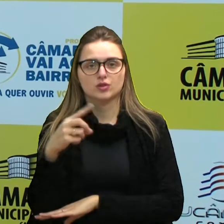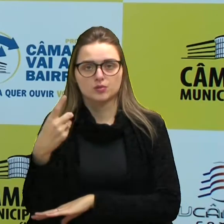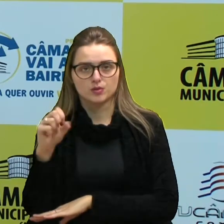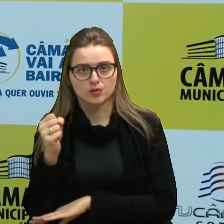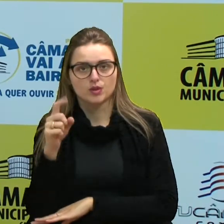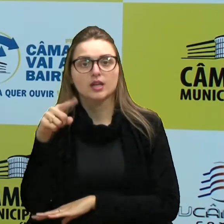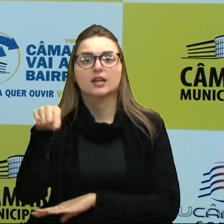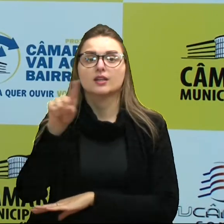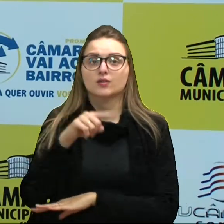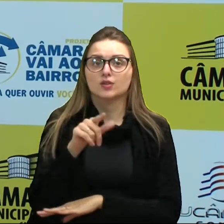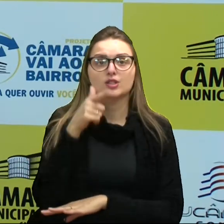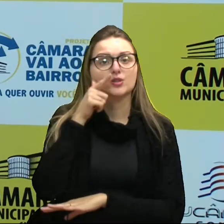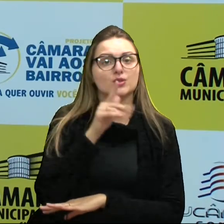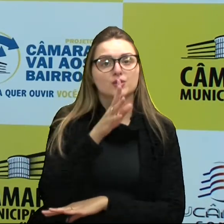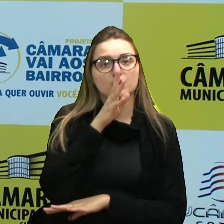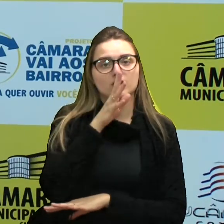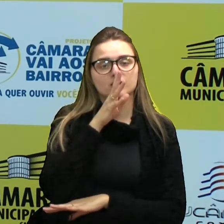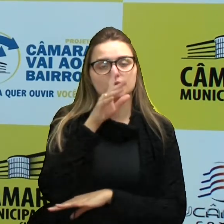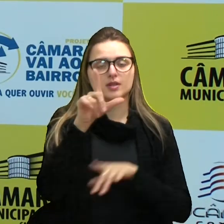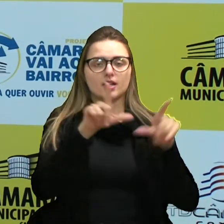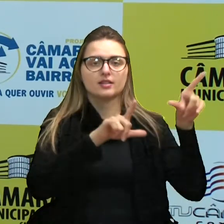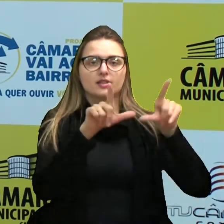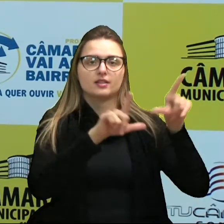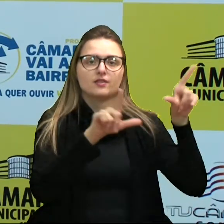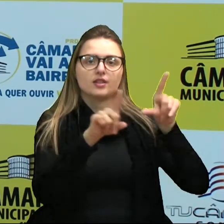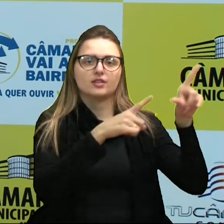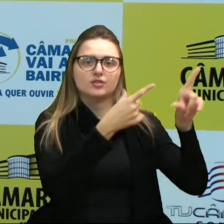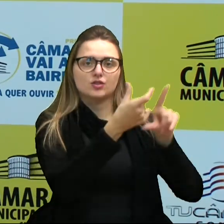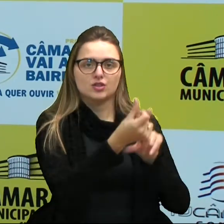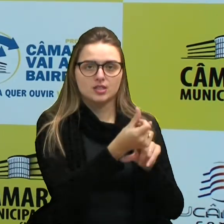pela TV Câmara Caxias, canal 16. Muito